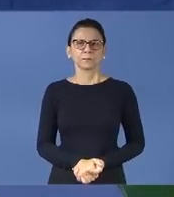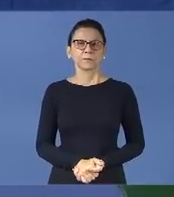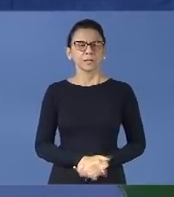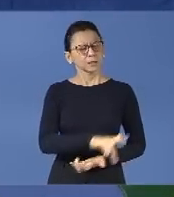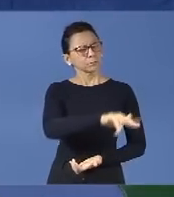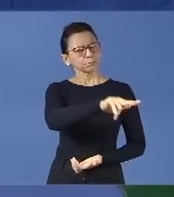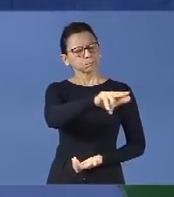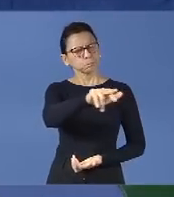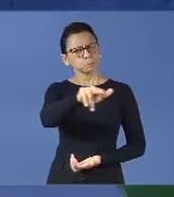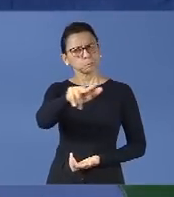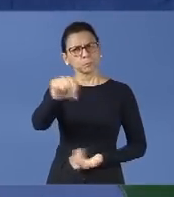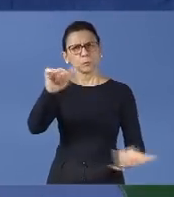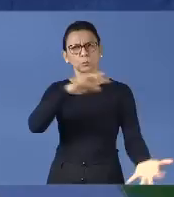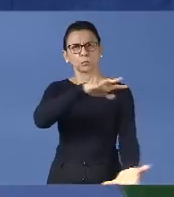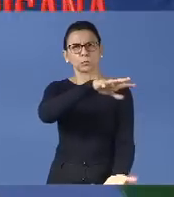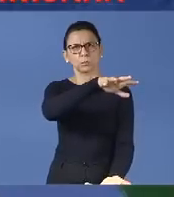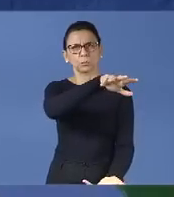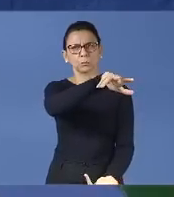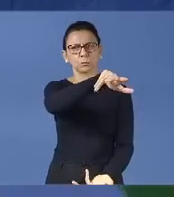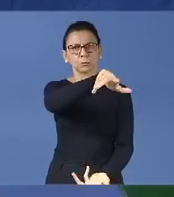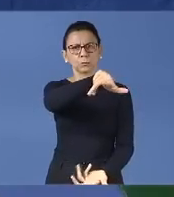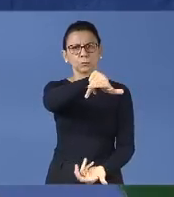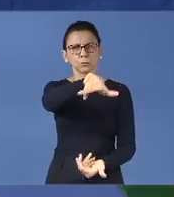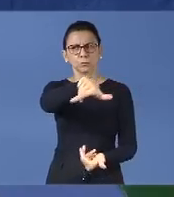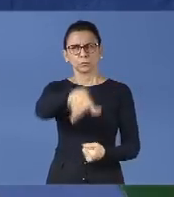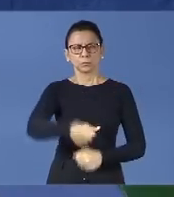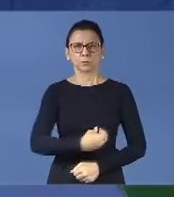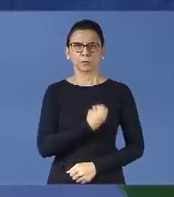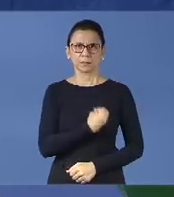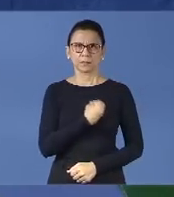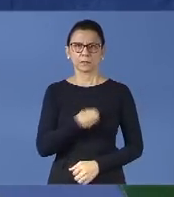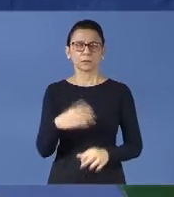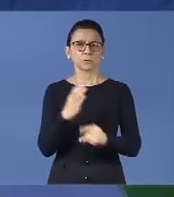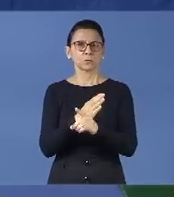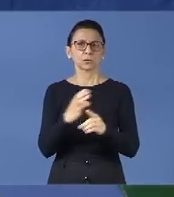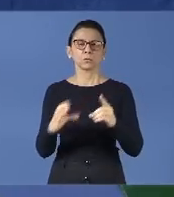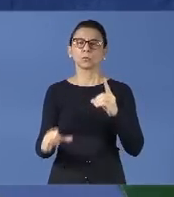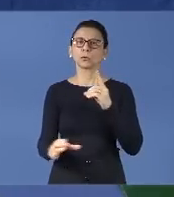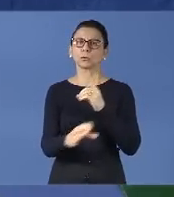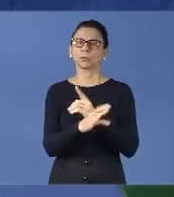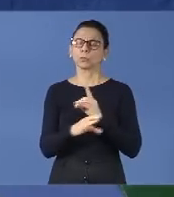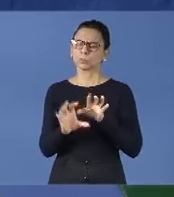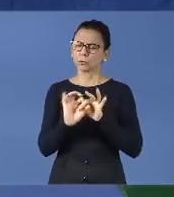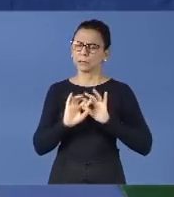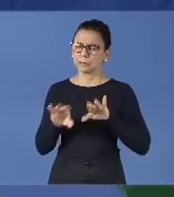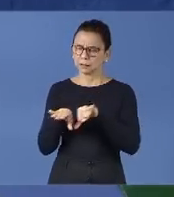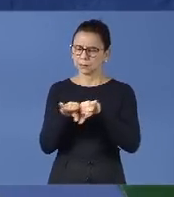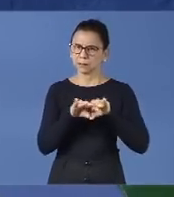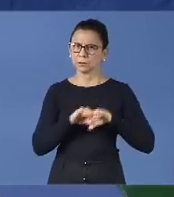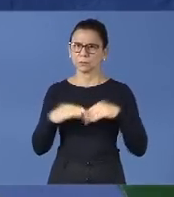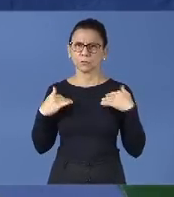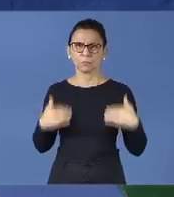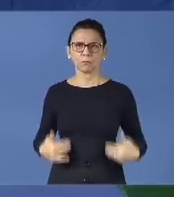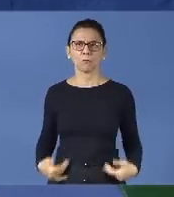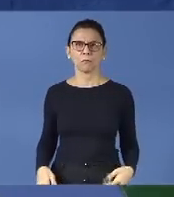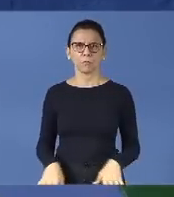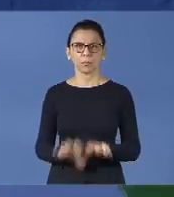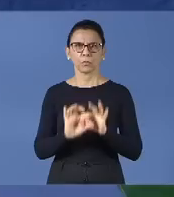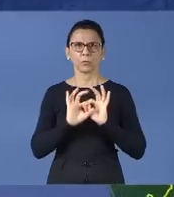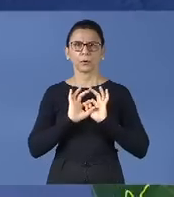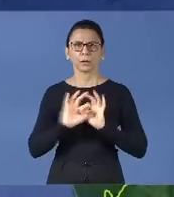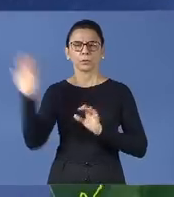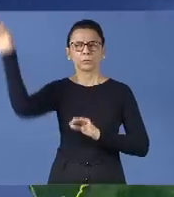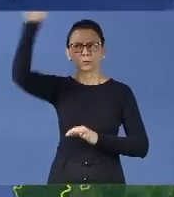Irmãos de todas as partes do mundo participam de um mesmo culto, em conjunto, no mesmo corpo e no